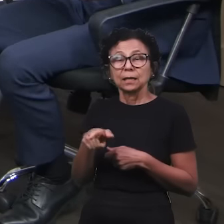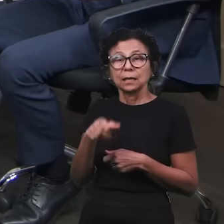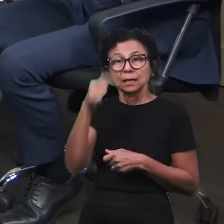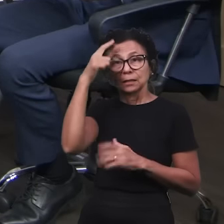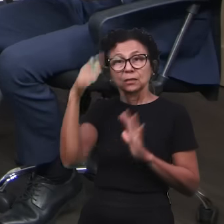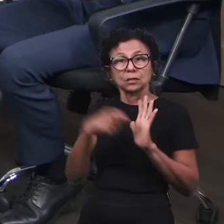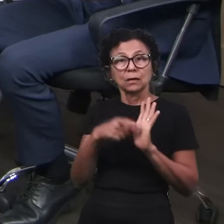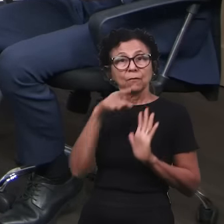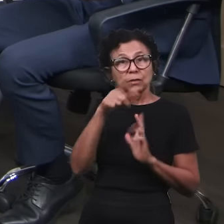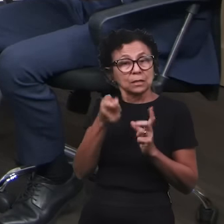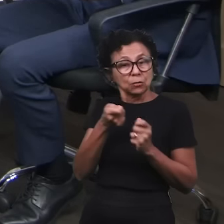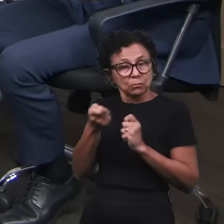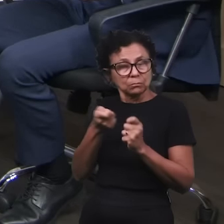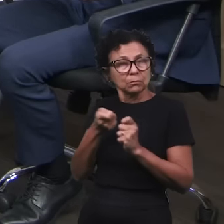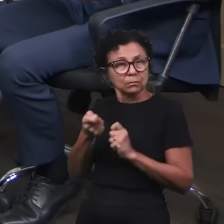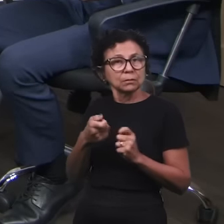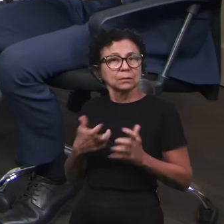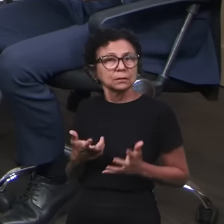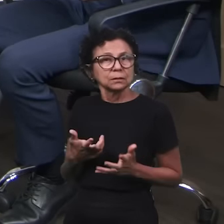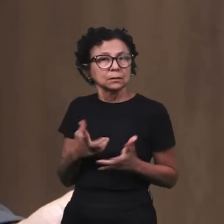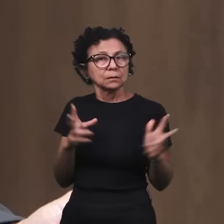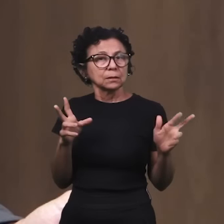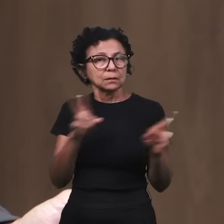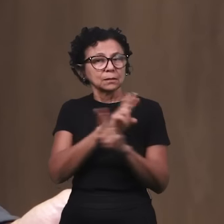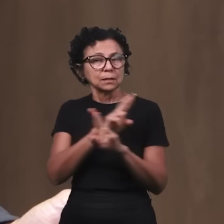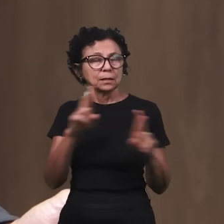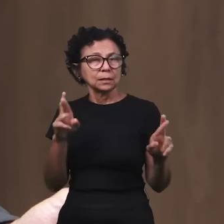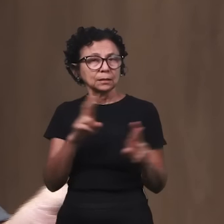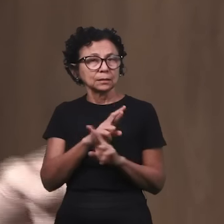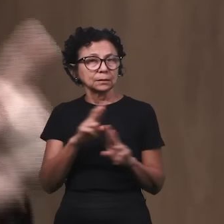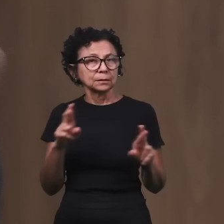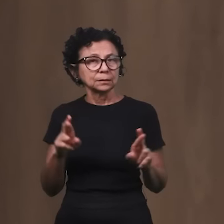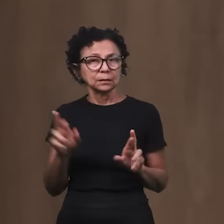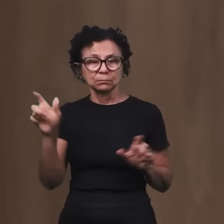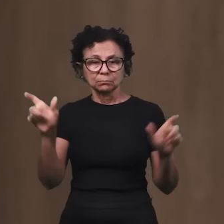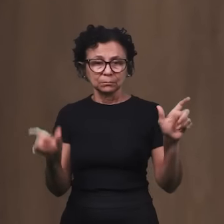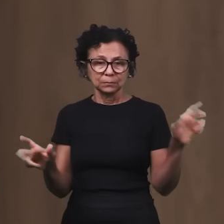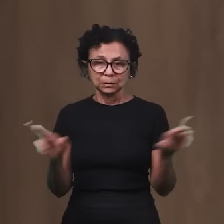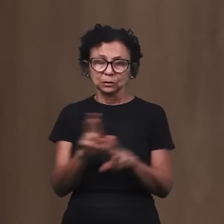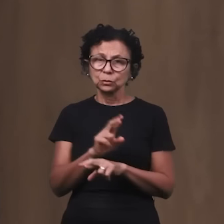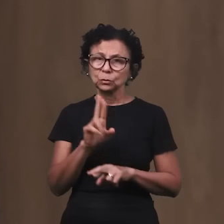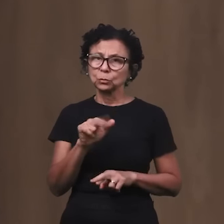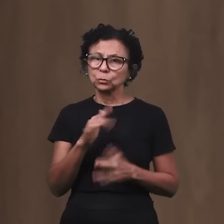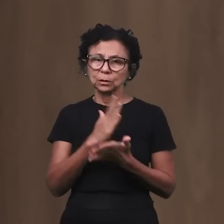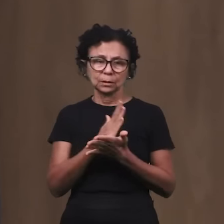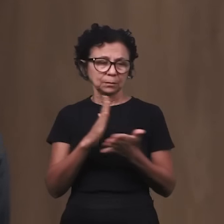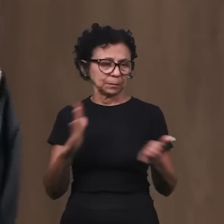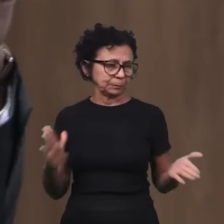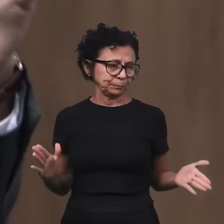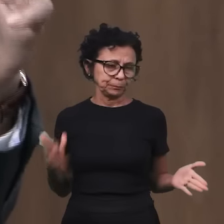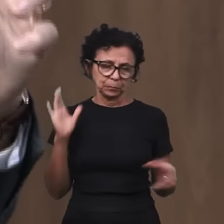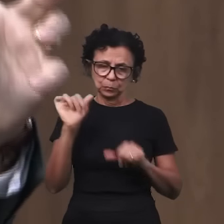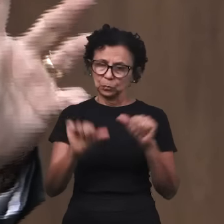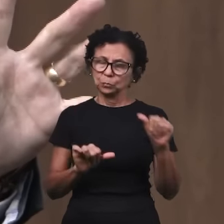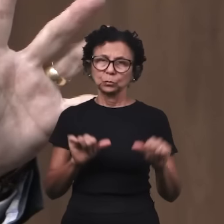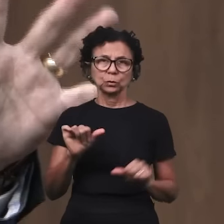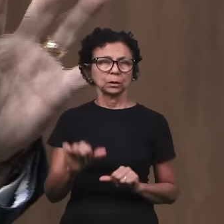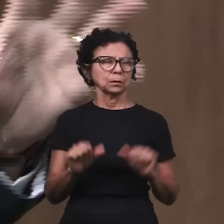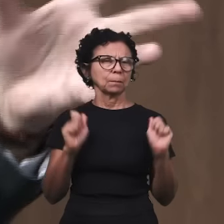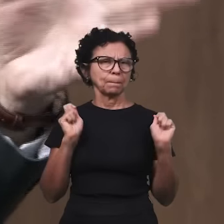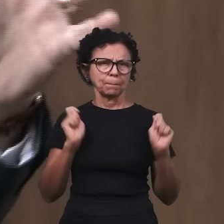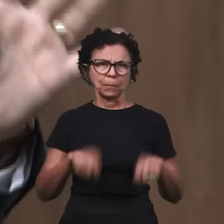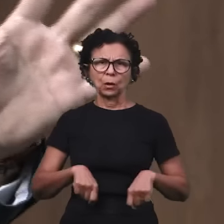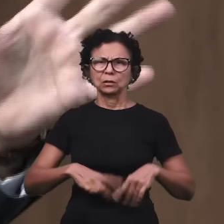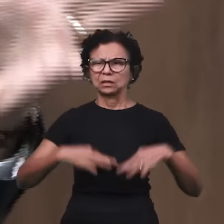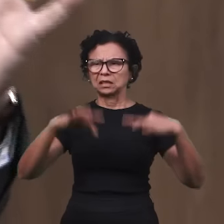Então, essa relação do dentista com o paciente, isso nunca vai mudar. Pode vir as tecnologias, até